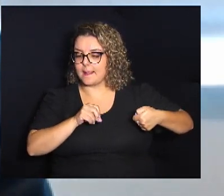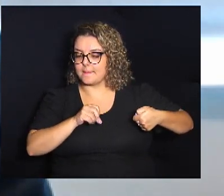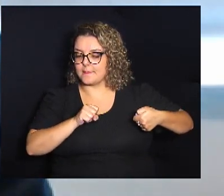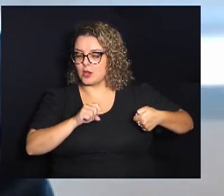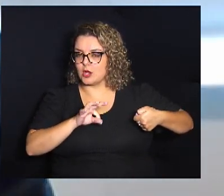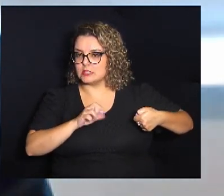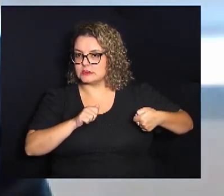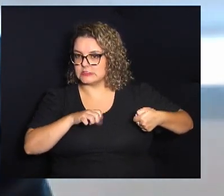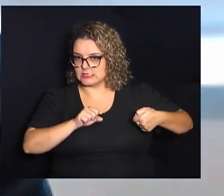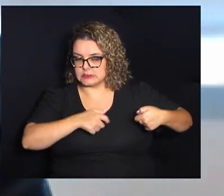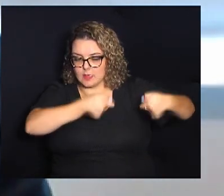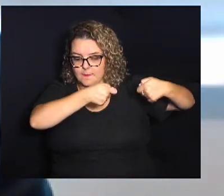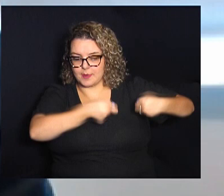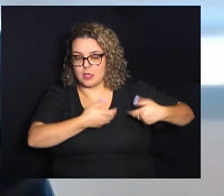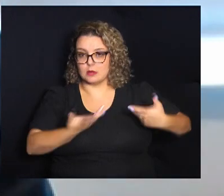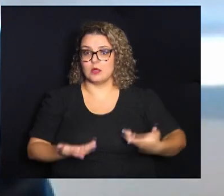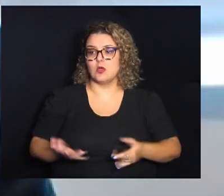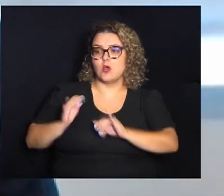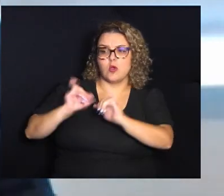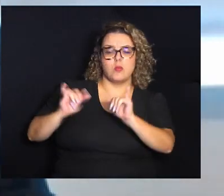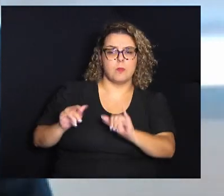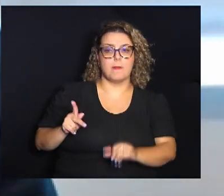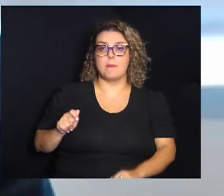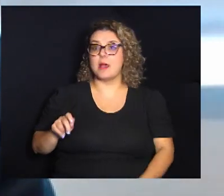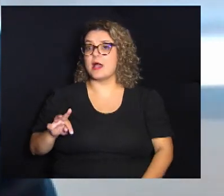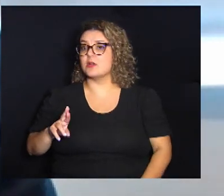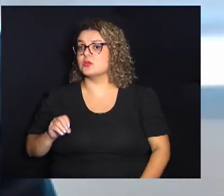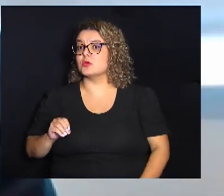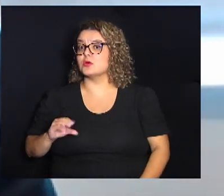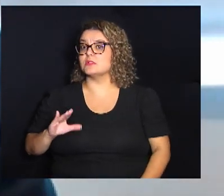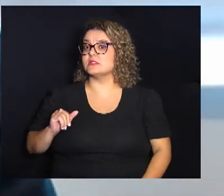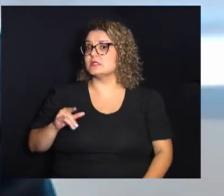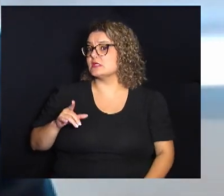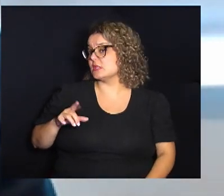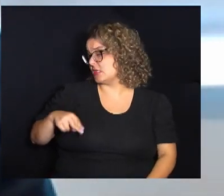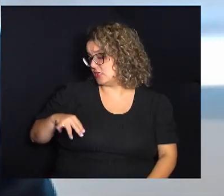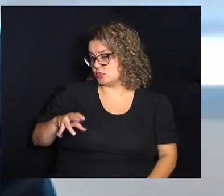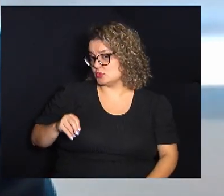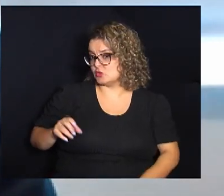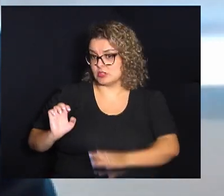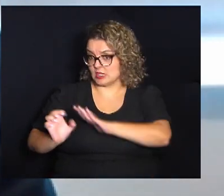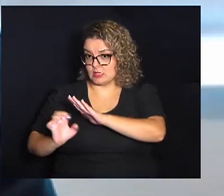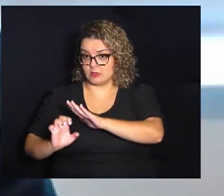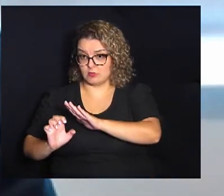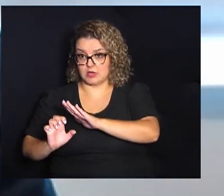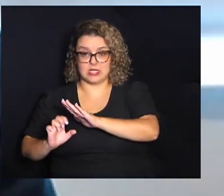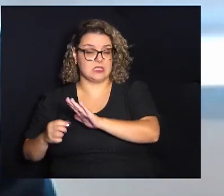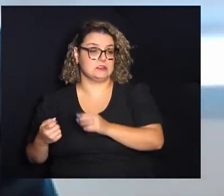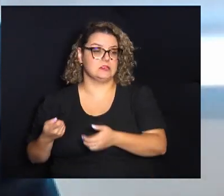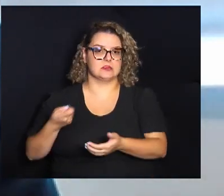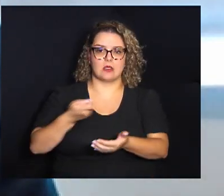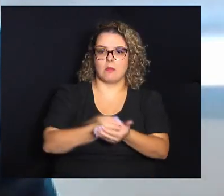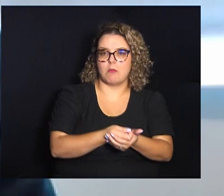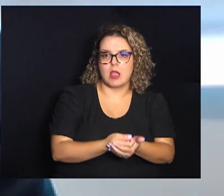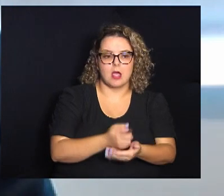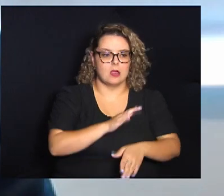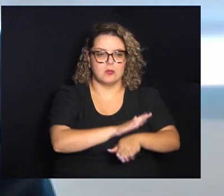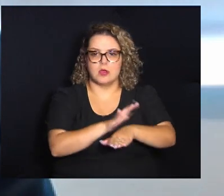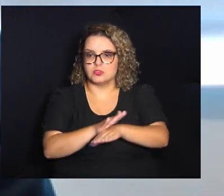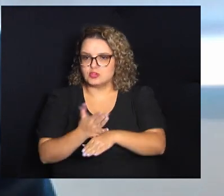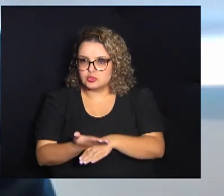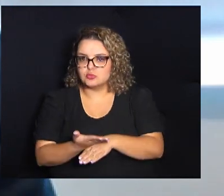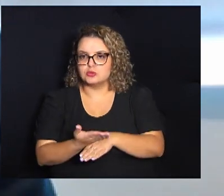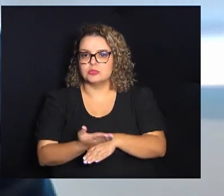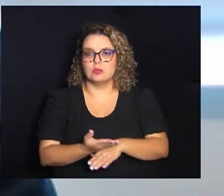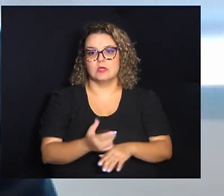com propagandas, com patrocínios, né? Então, movimentando muito valor e muitos recursos aqui dentro, sem nenhuma